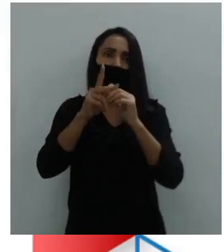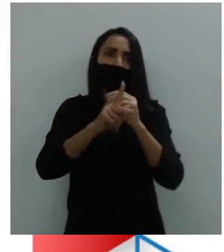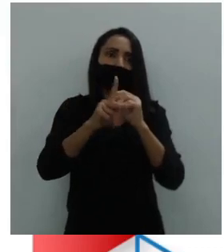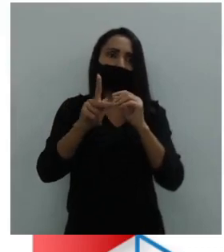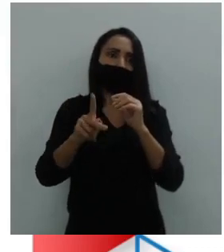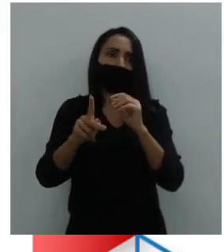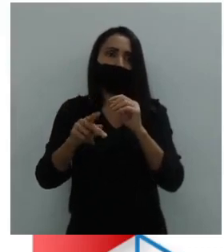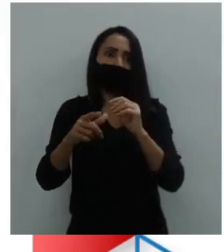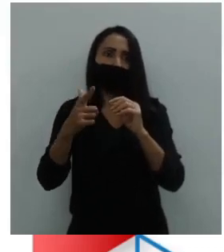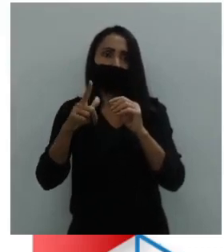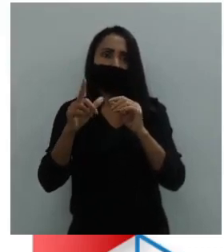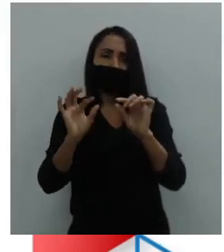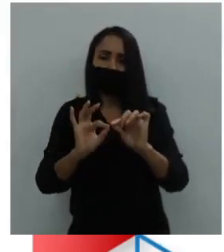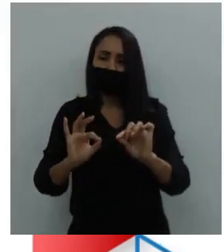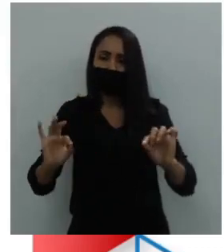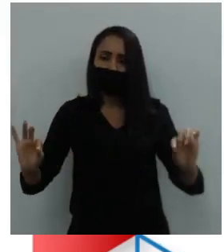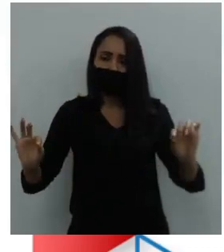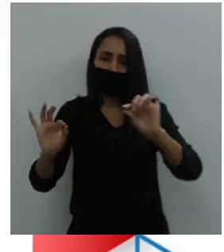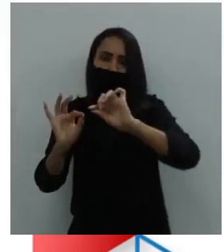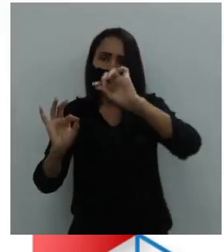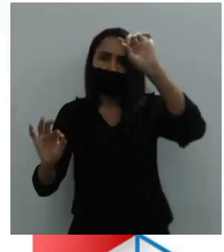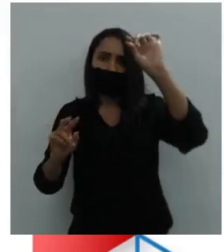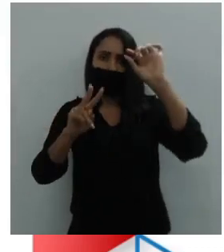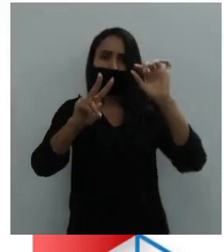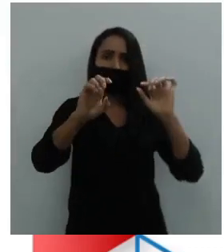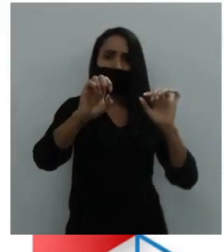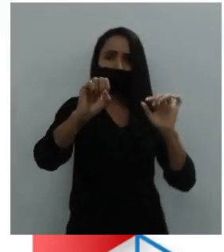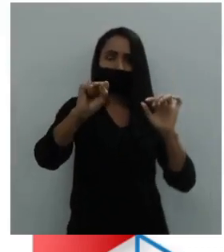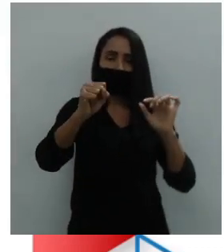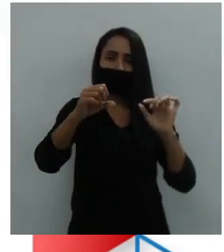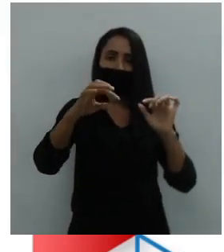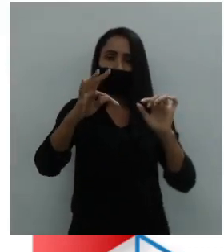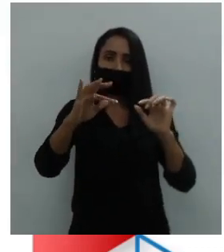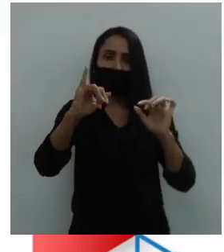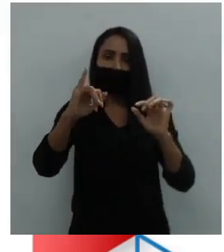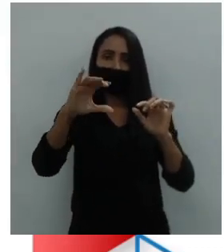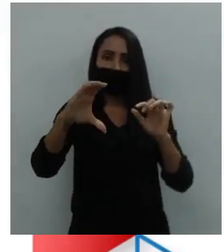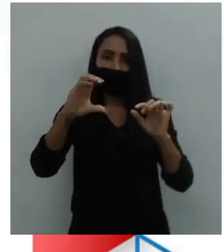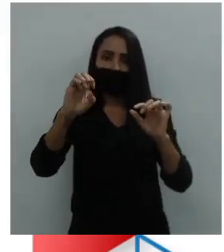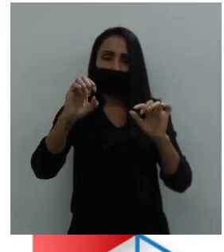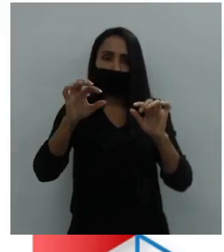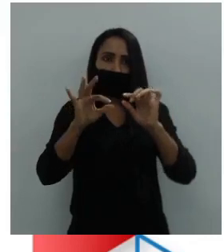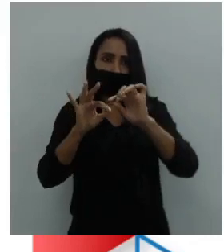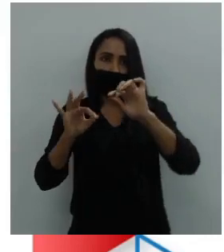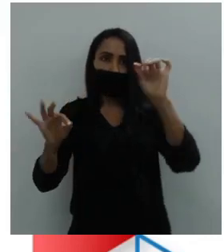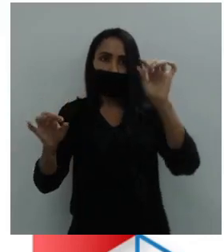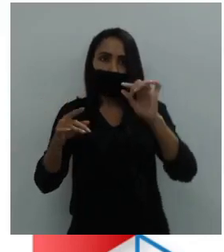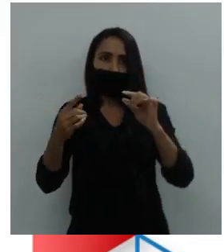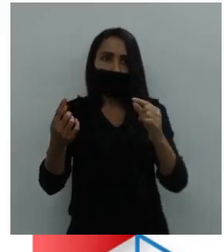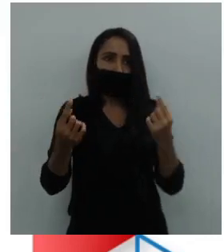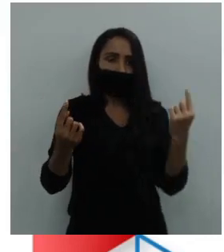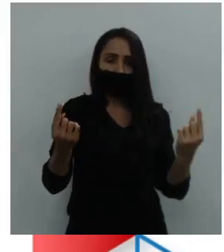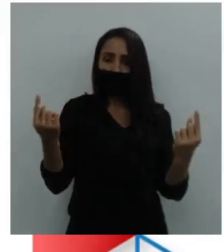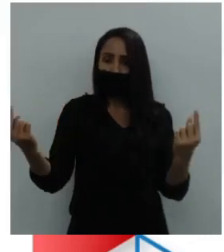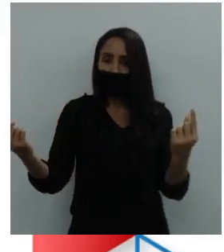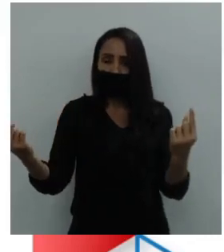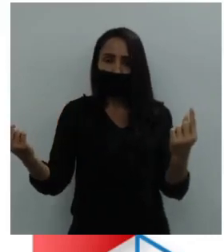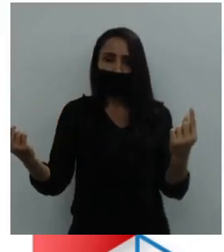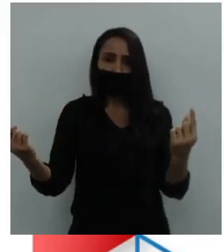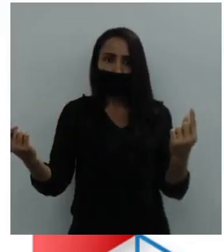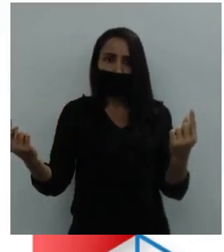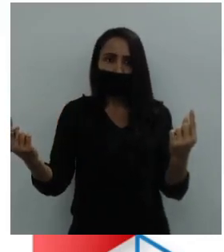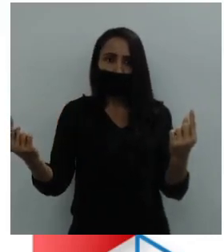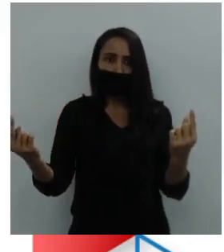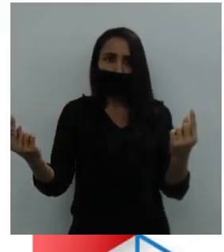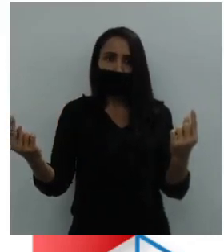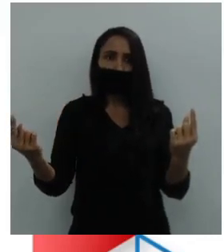não tem um vértice do triângulo no primeiro, mas observe que ele passa pelo ponto 1 e 1, ok?